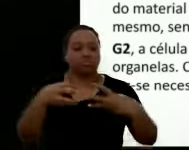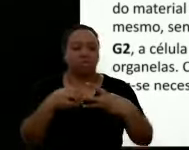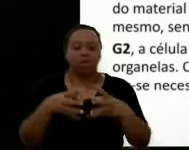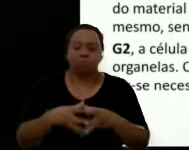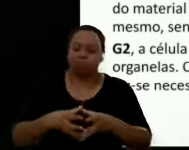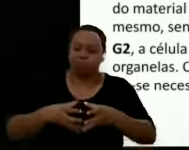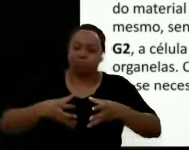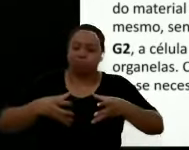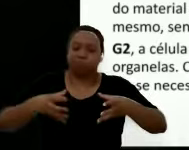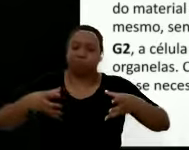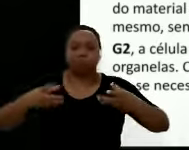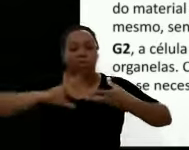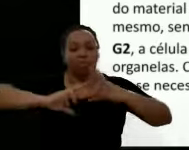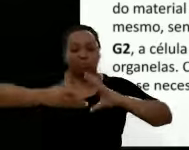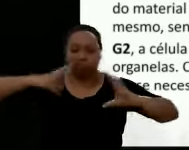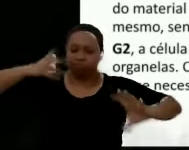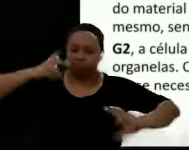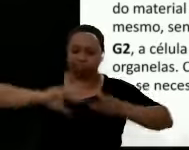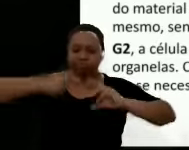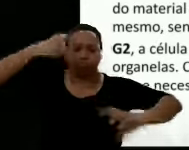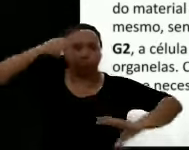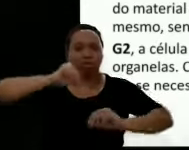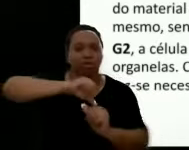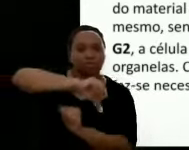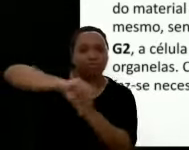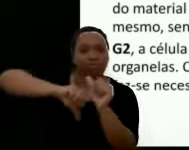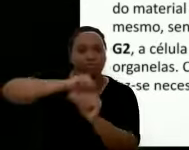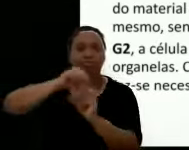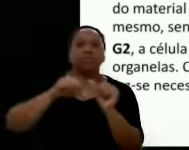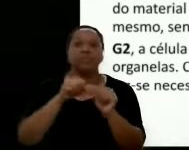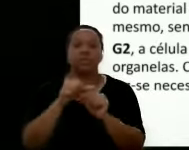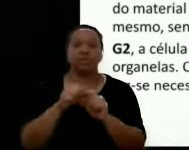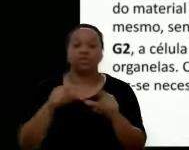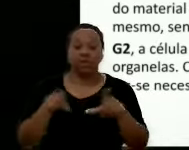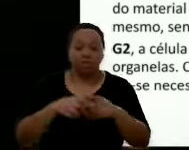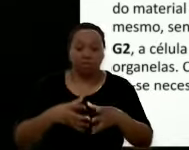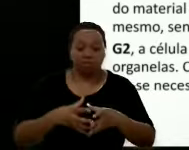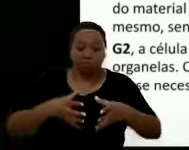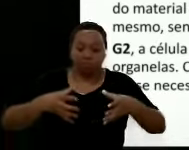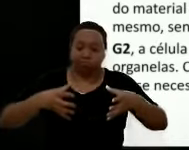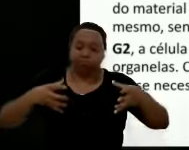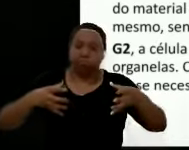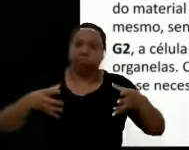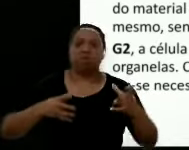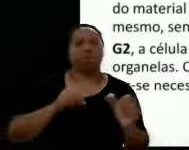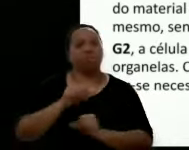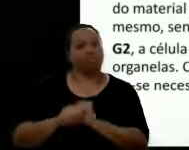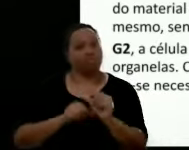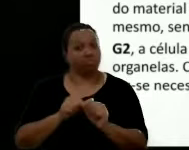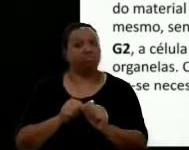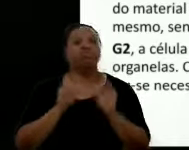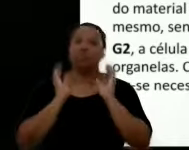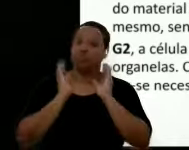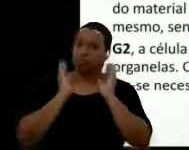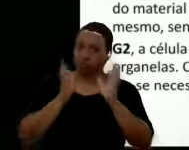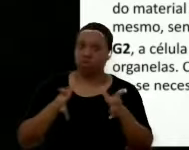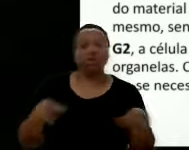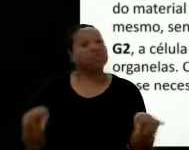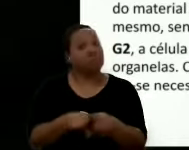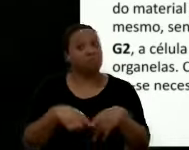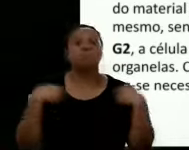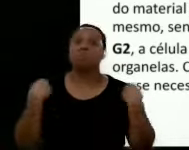G2. A célula continua aumentando seu tamanho e duplicando as organelas. Como o volume da